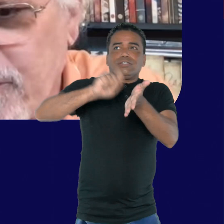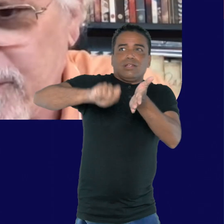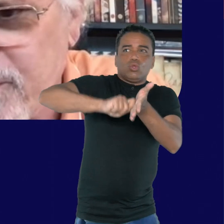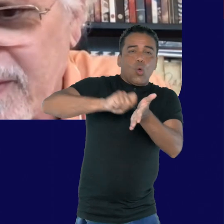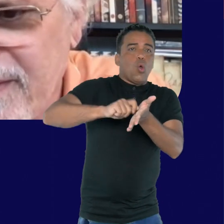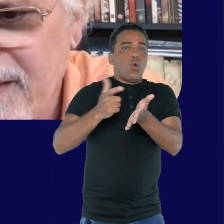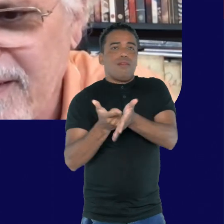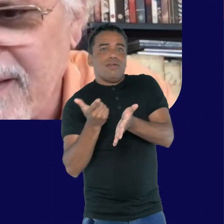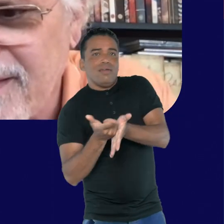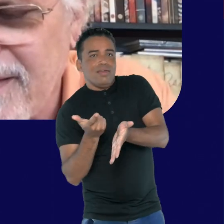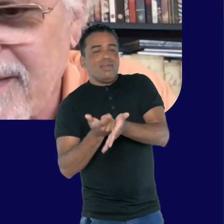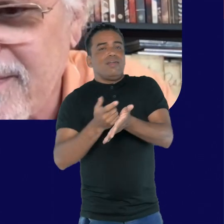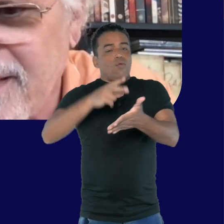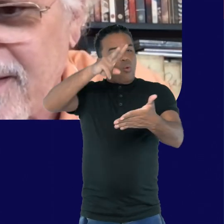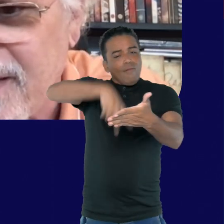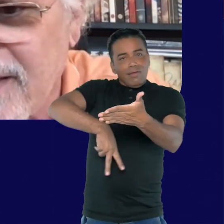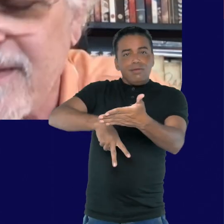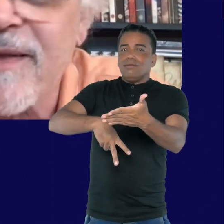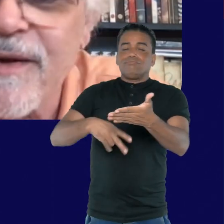Então, foi